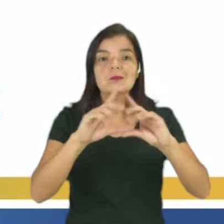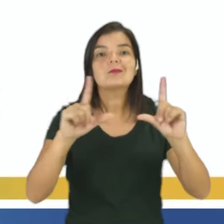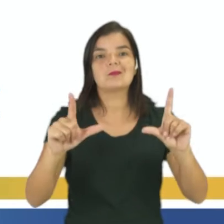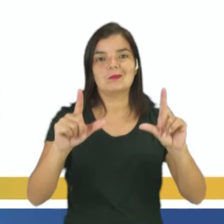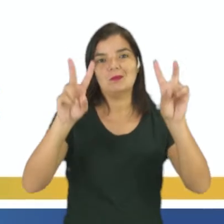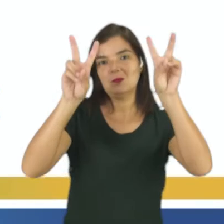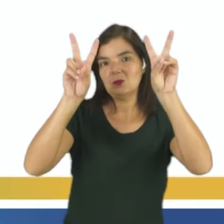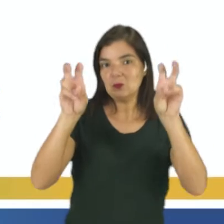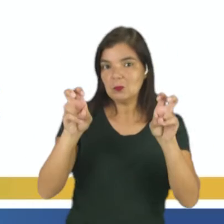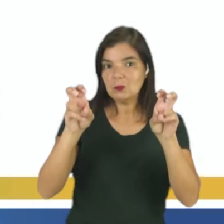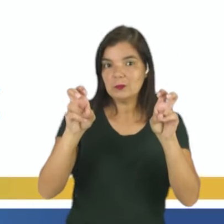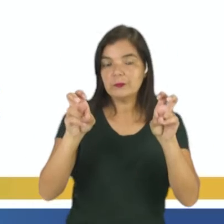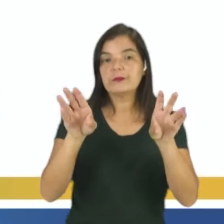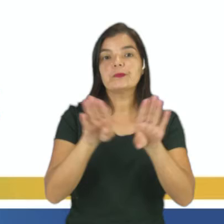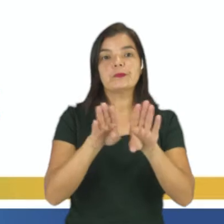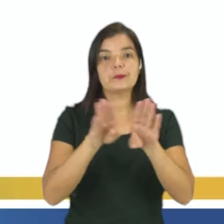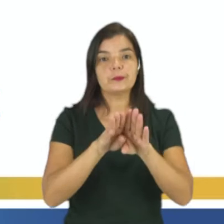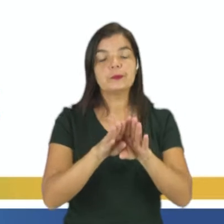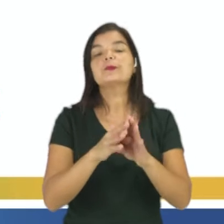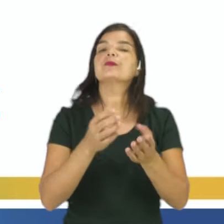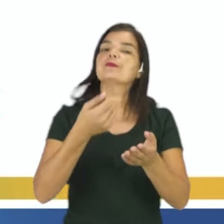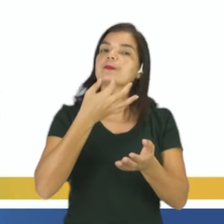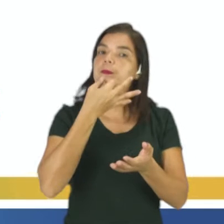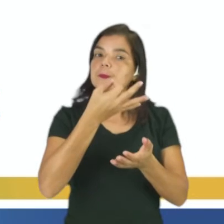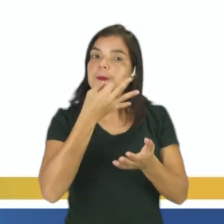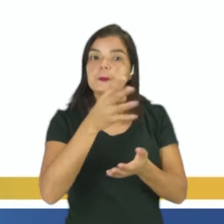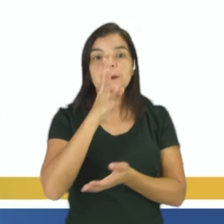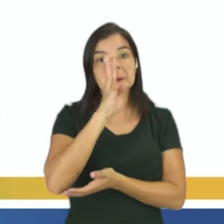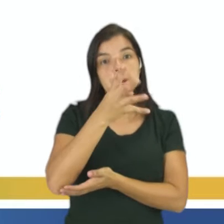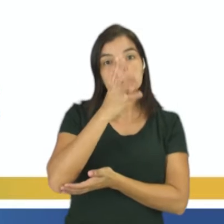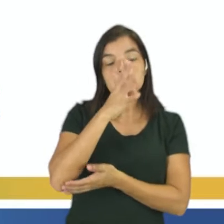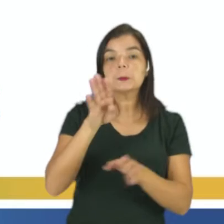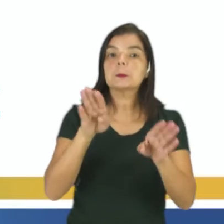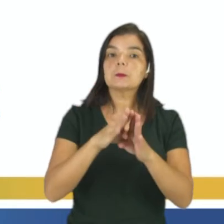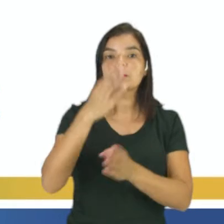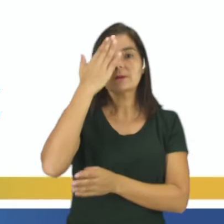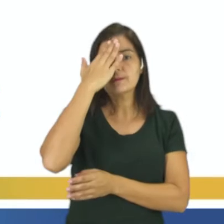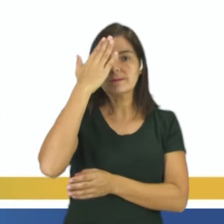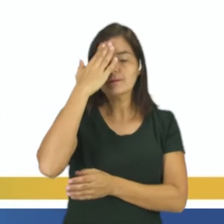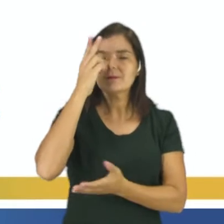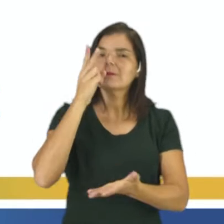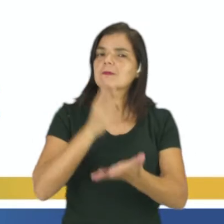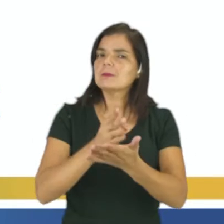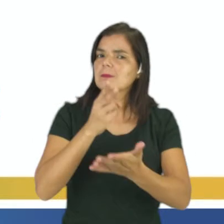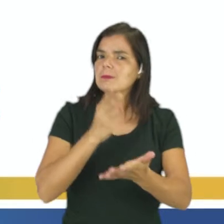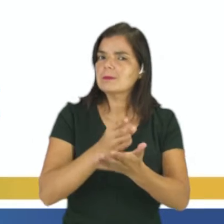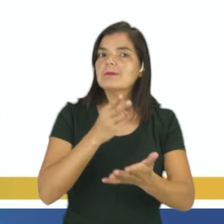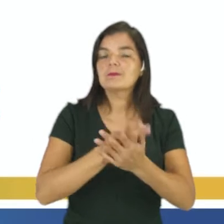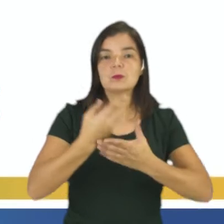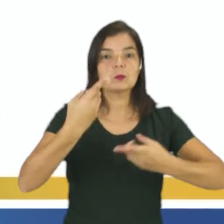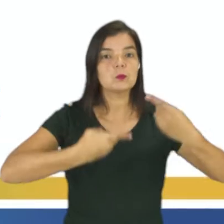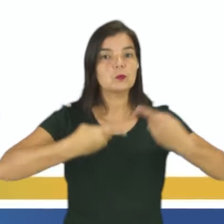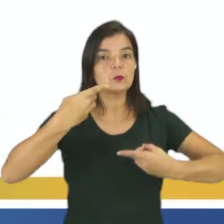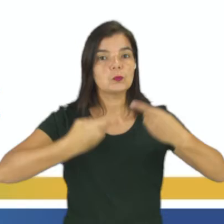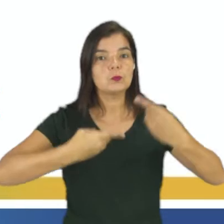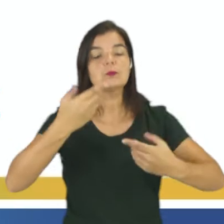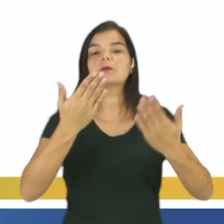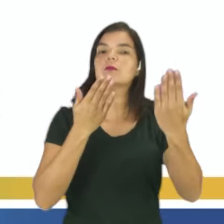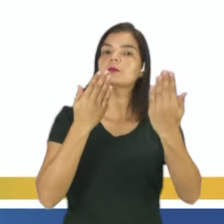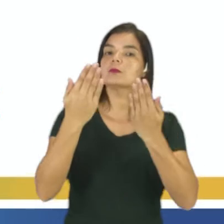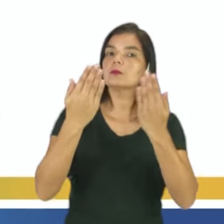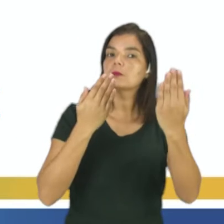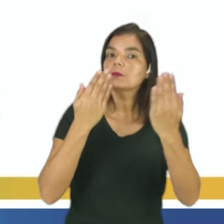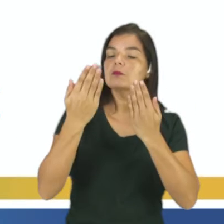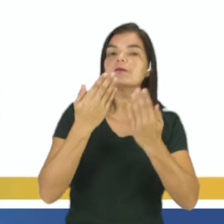objetiva do assunto, com comentários críticos e interpretativos, sempre buscando discutir,